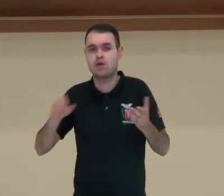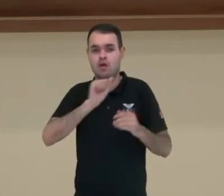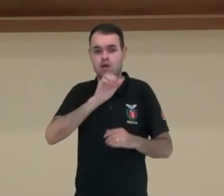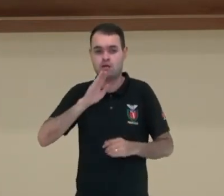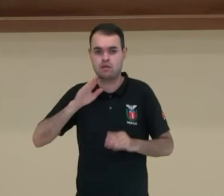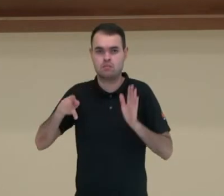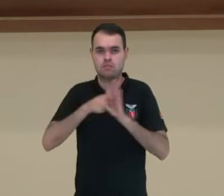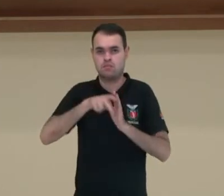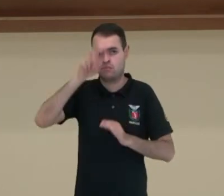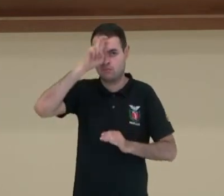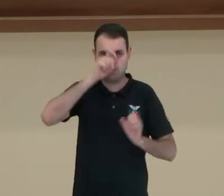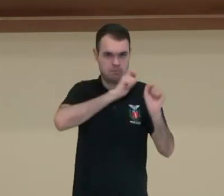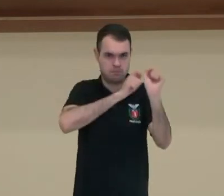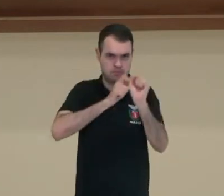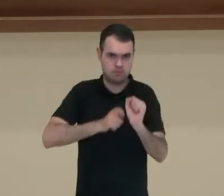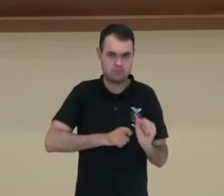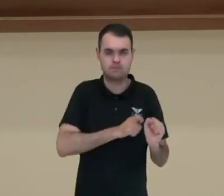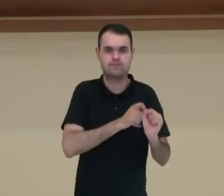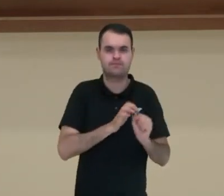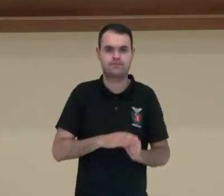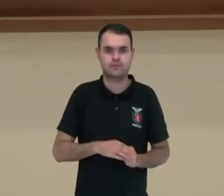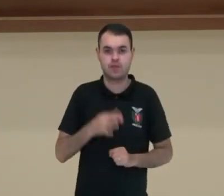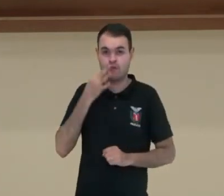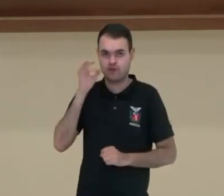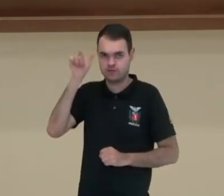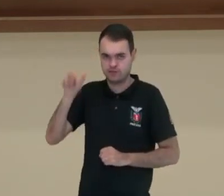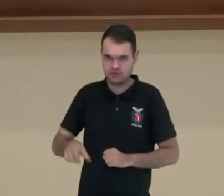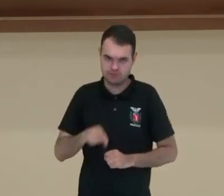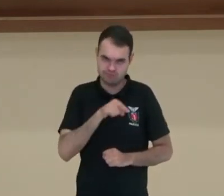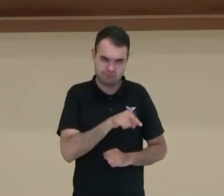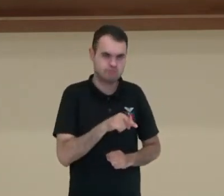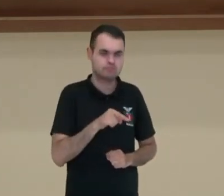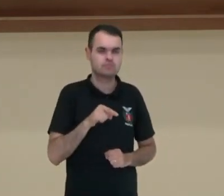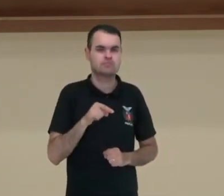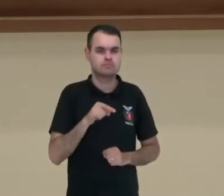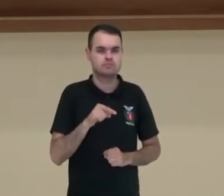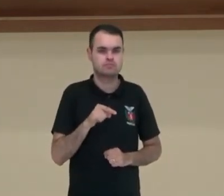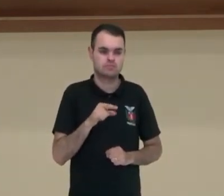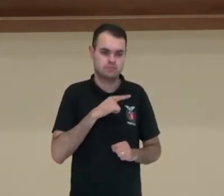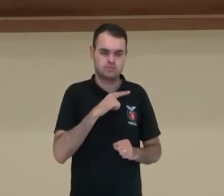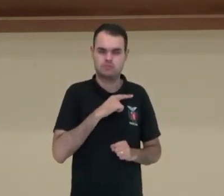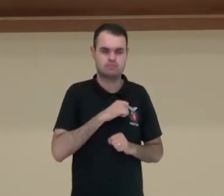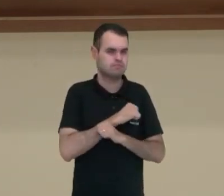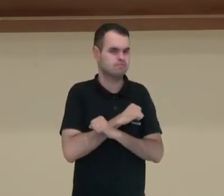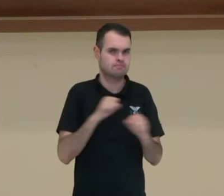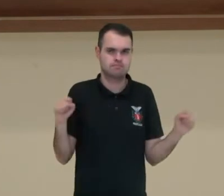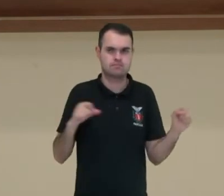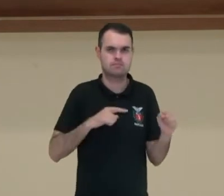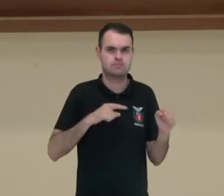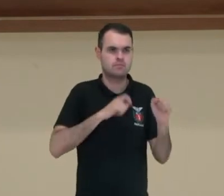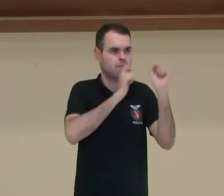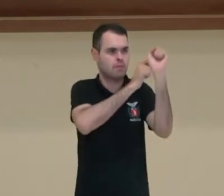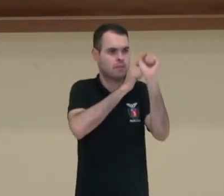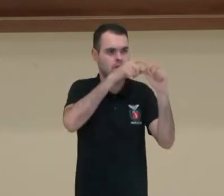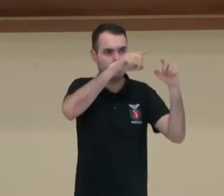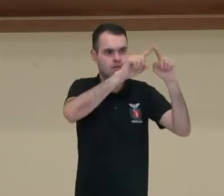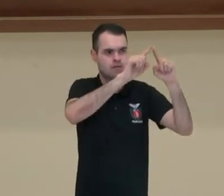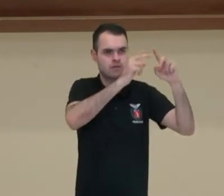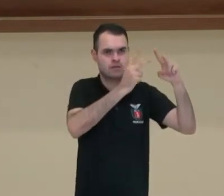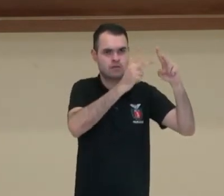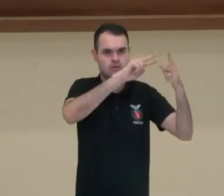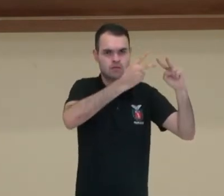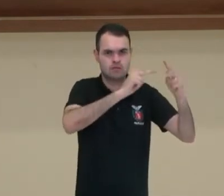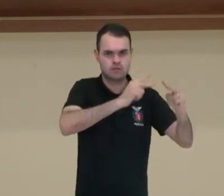hieróglifo. Quando Champollion traduziu, porque nessa pedra ela tinha uma coisa fantástica, tinha o hieróglifo, e